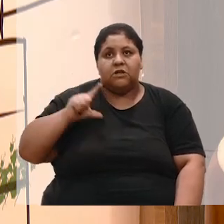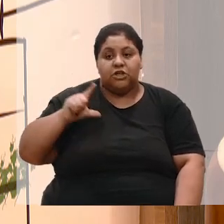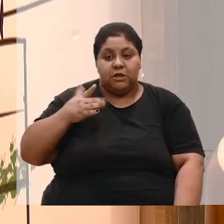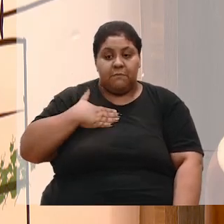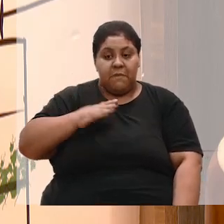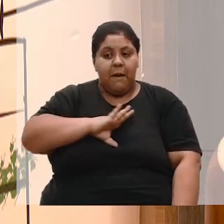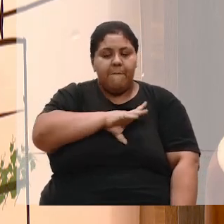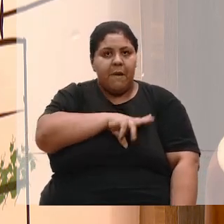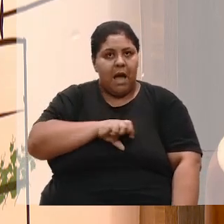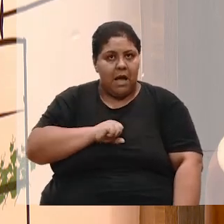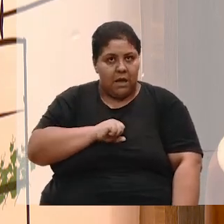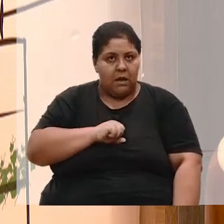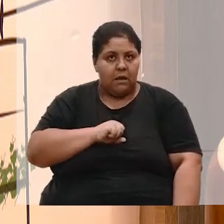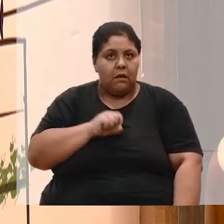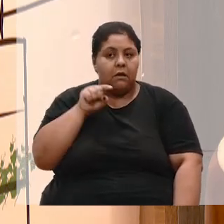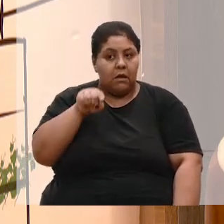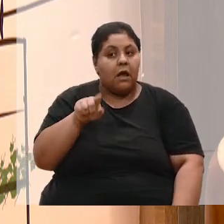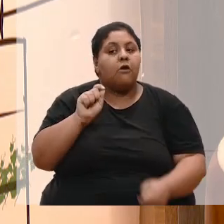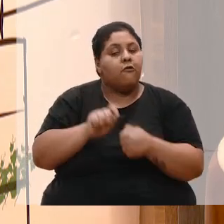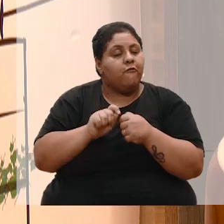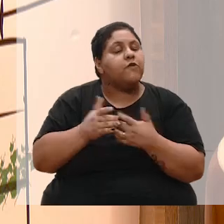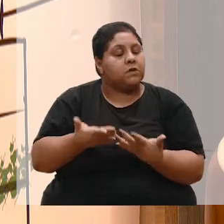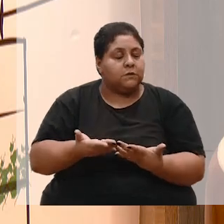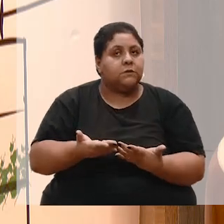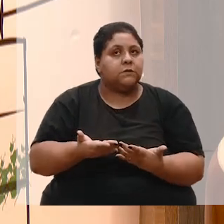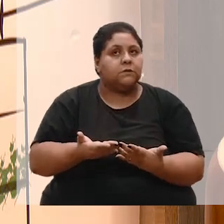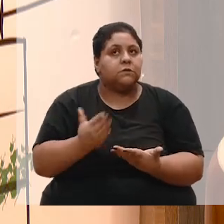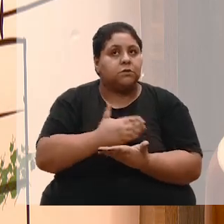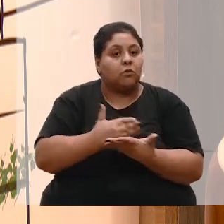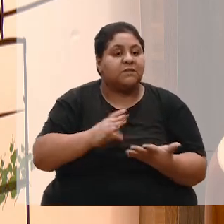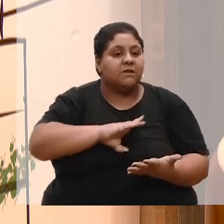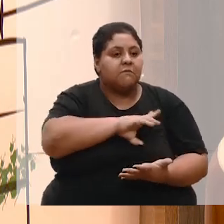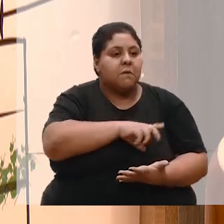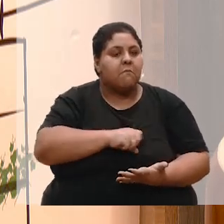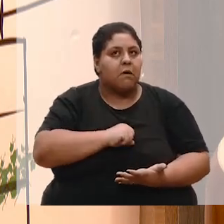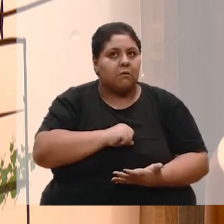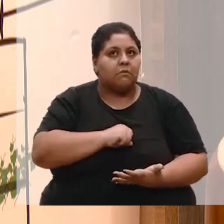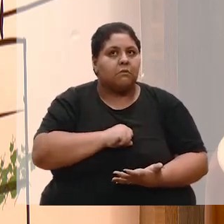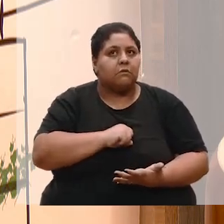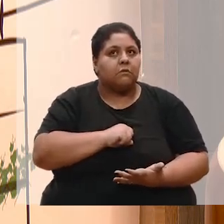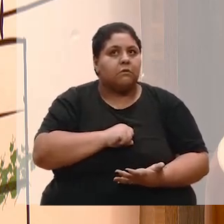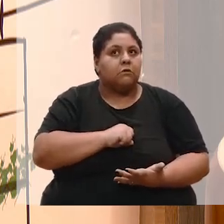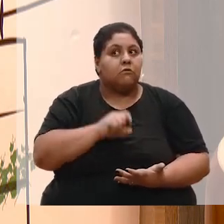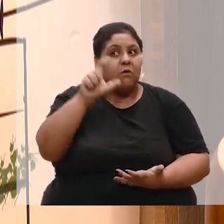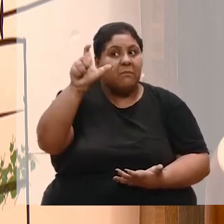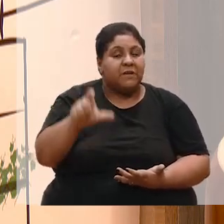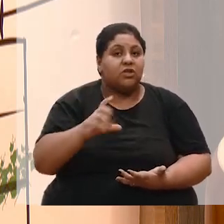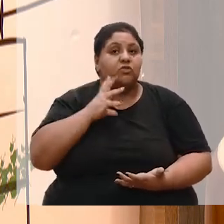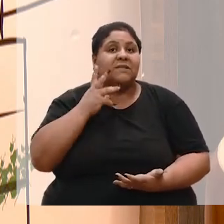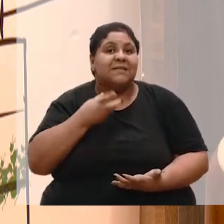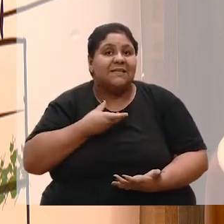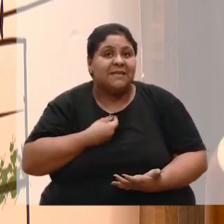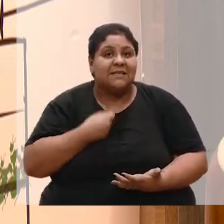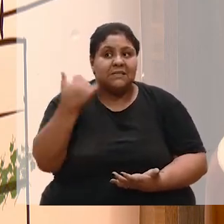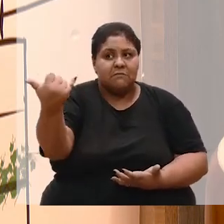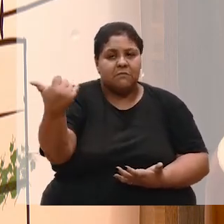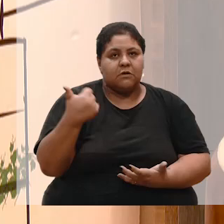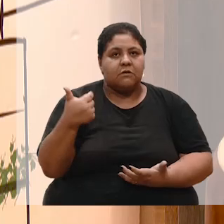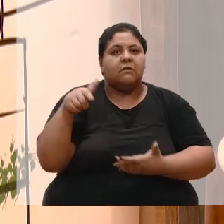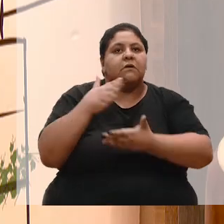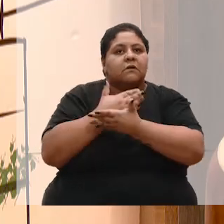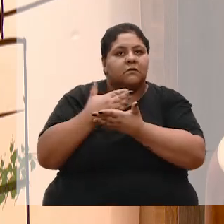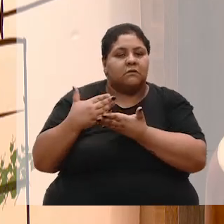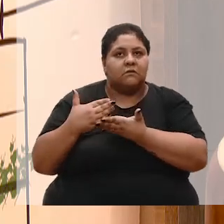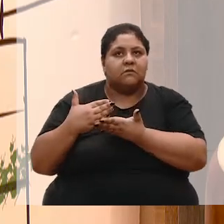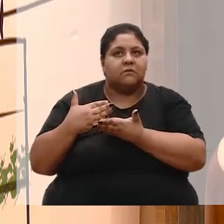amar. Aí foi isso que eu fiz, começar a me amar. E isso foi uma pessoa trans que falou isso pra mim. Aí a partir daquilo,